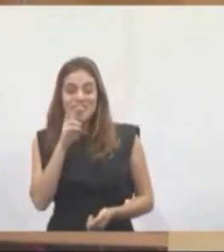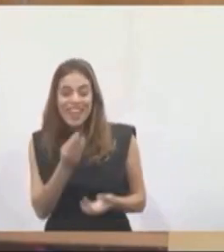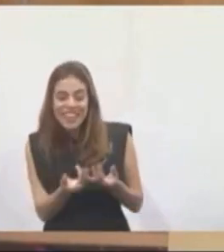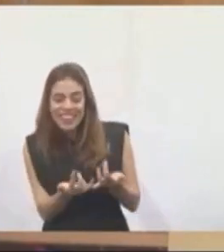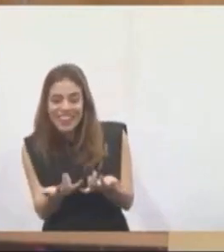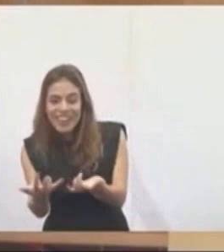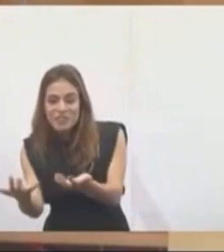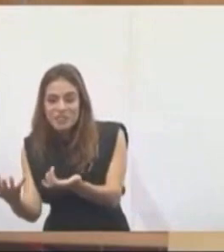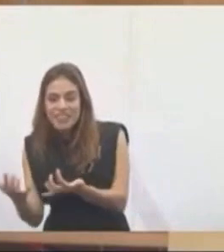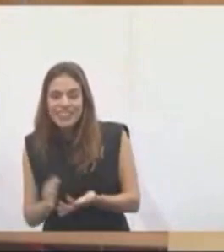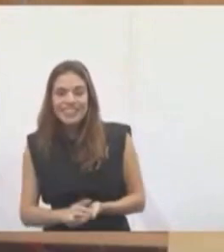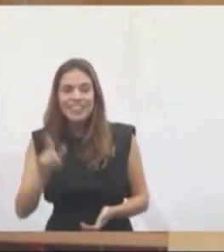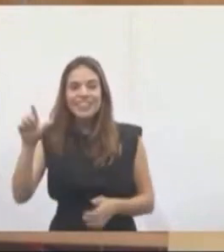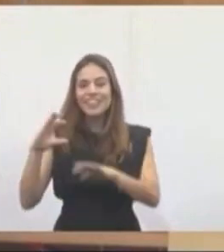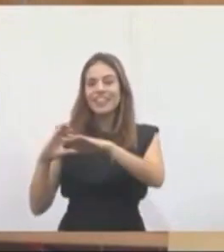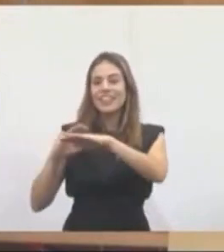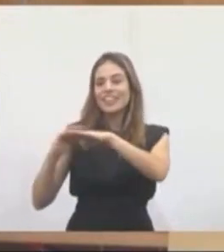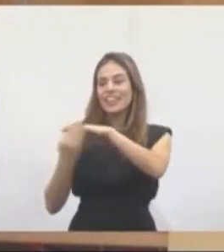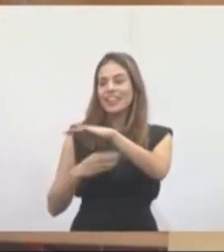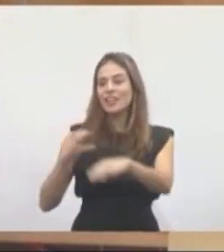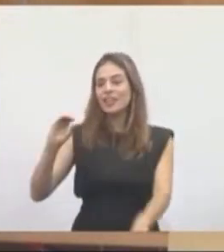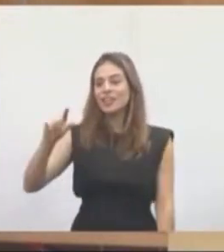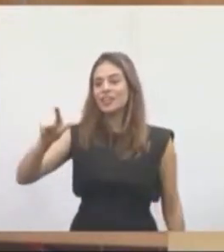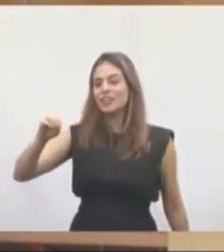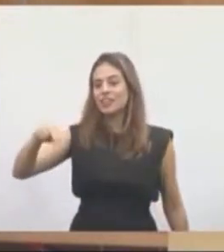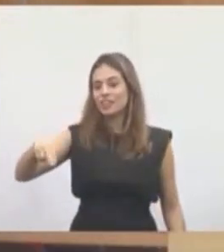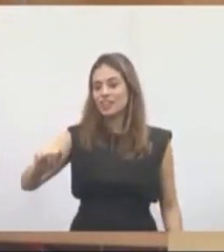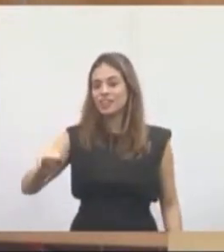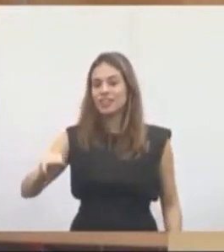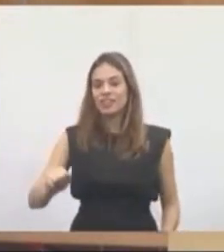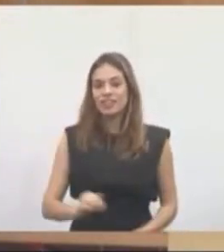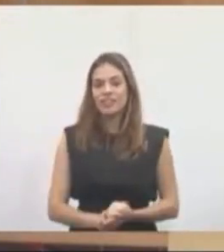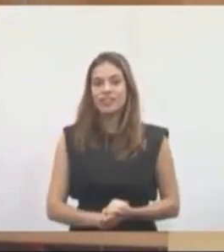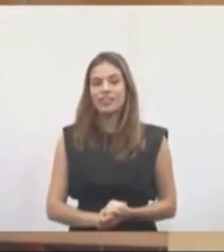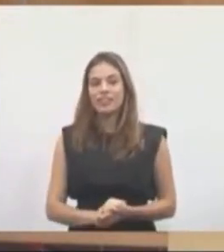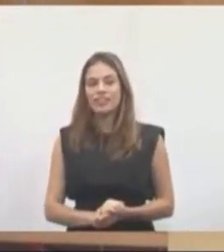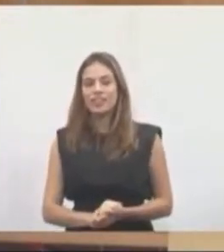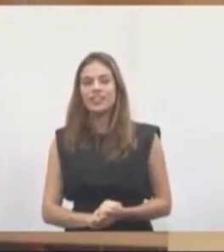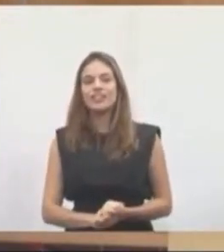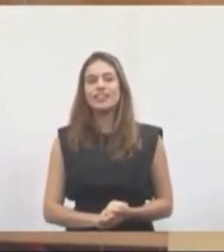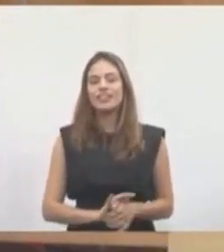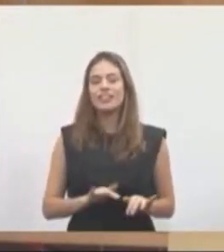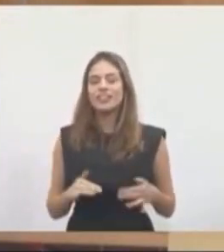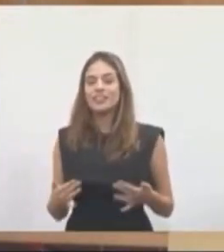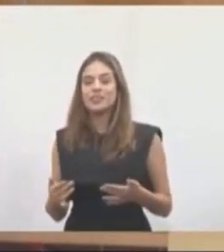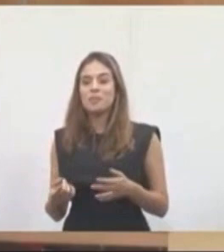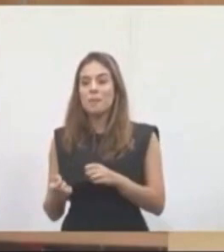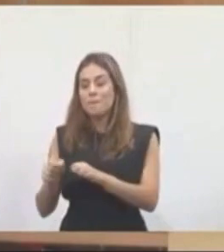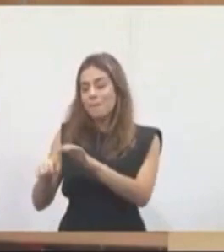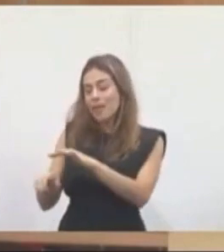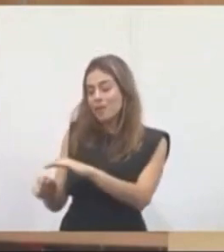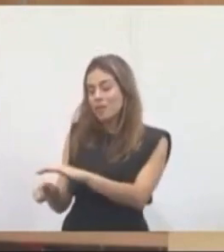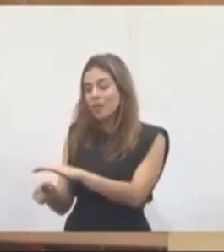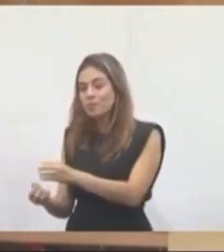eu lembro que lá no Colônia mesmo, eu tive várias vezes, na época que estava se fazendo o plantio da grama,